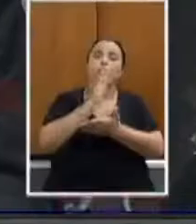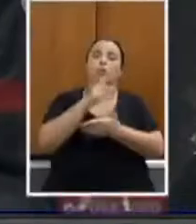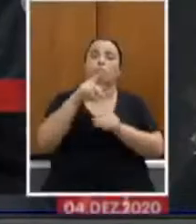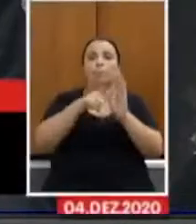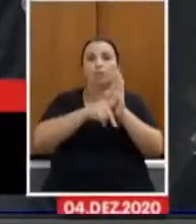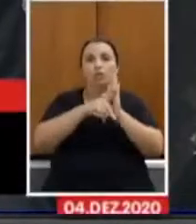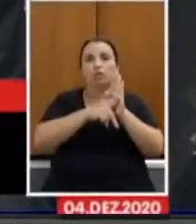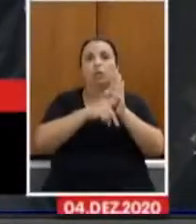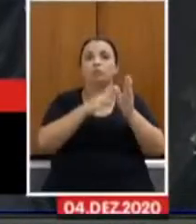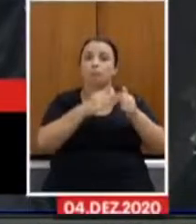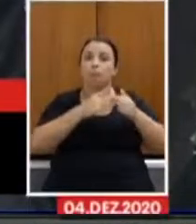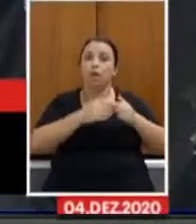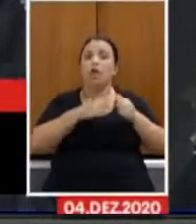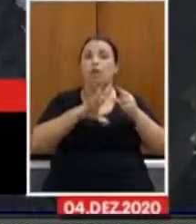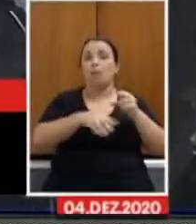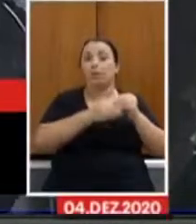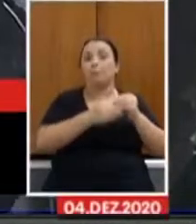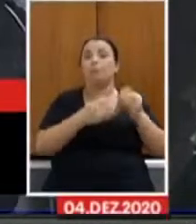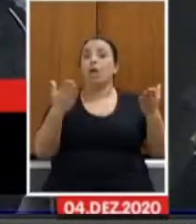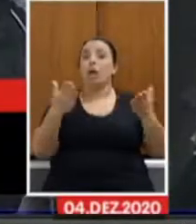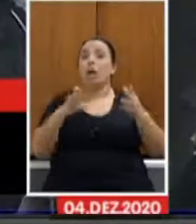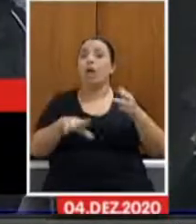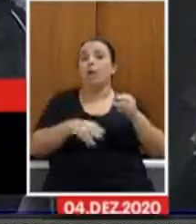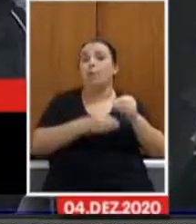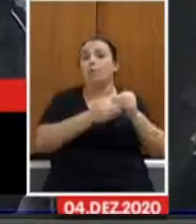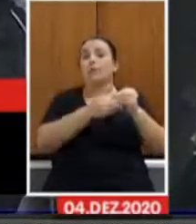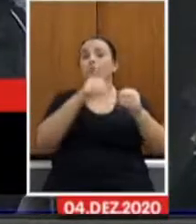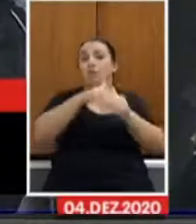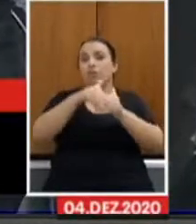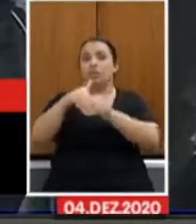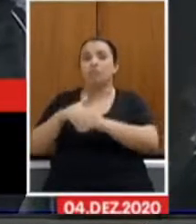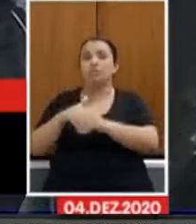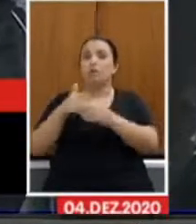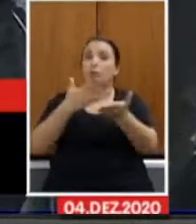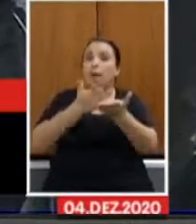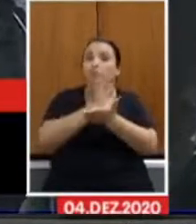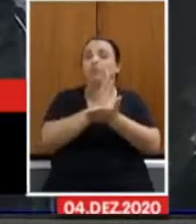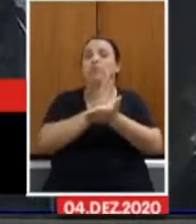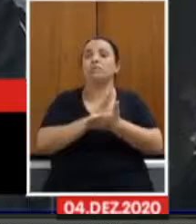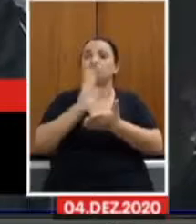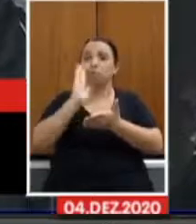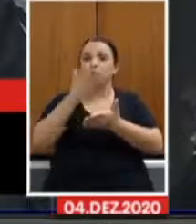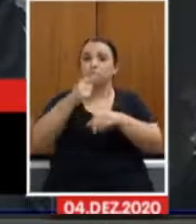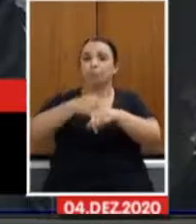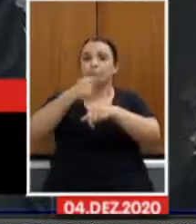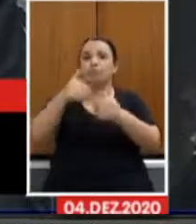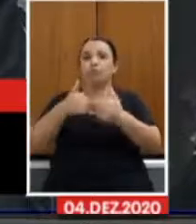Em votação a emenda número 1, comparecer pela aprovação. Em votação.